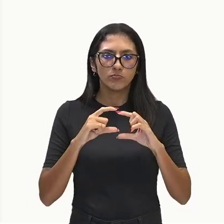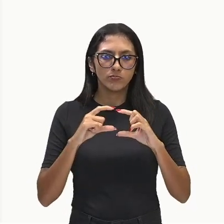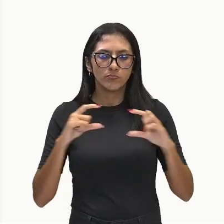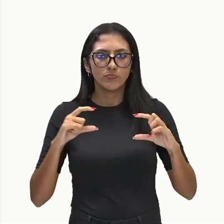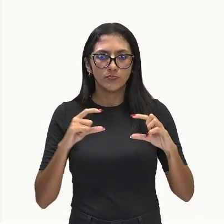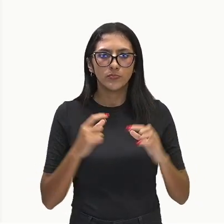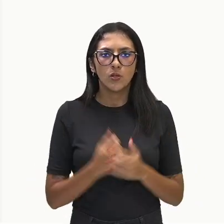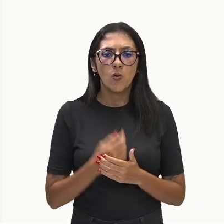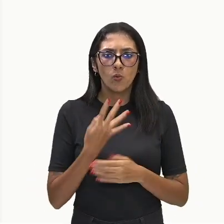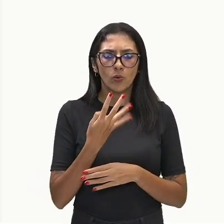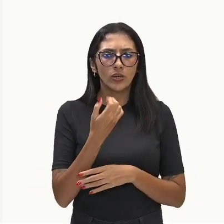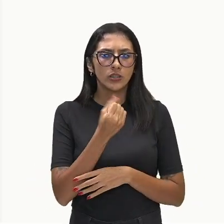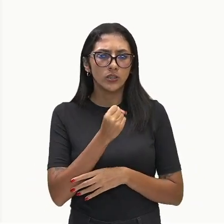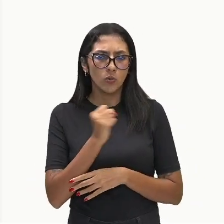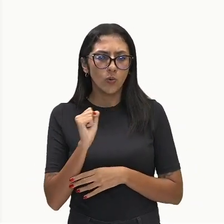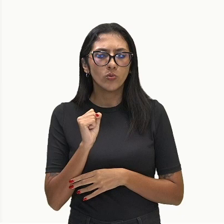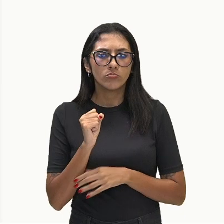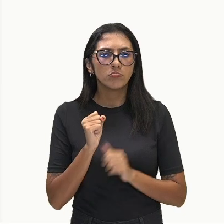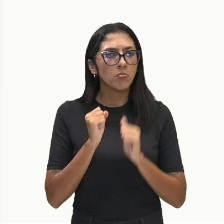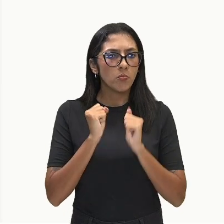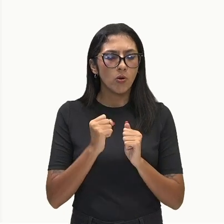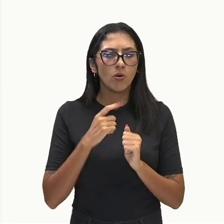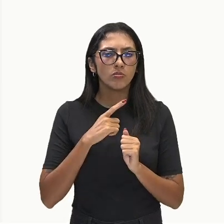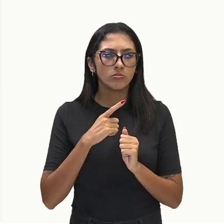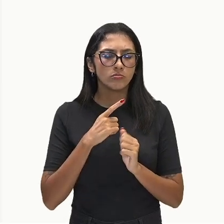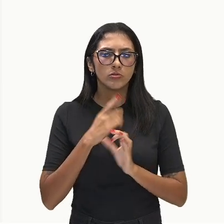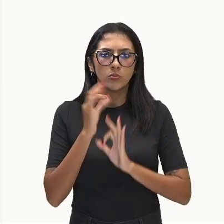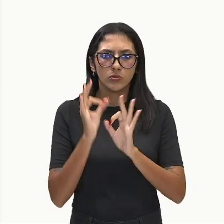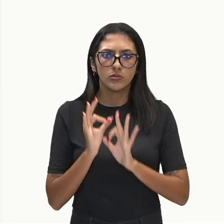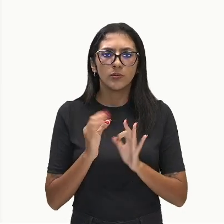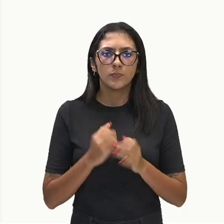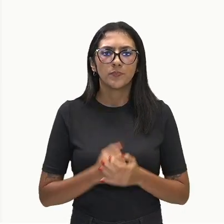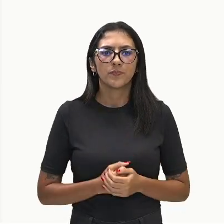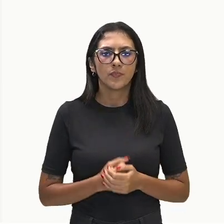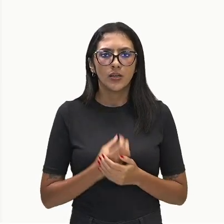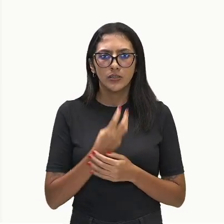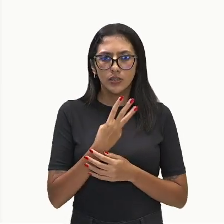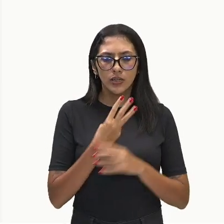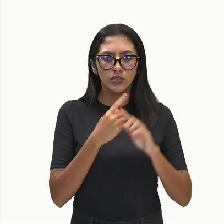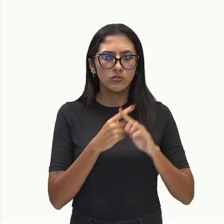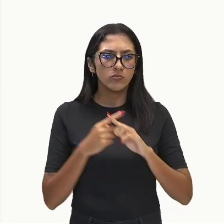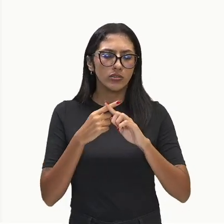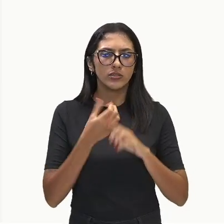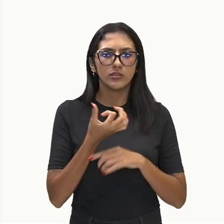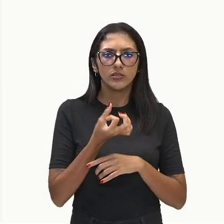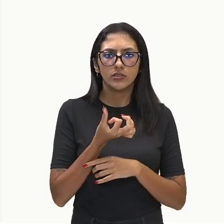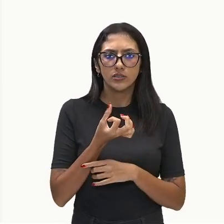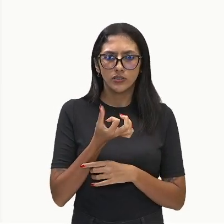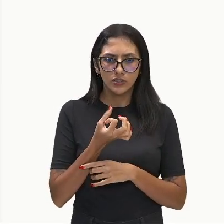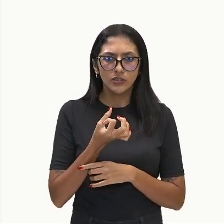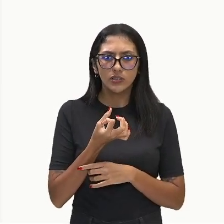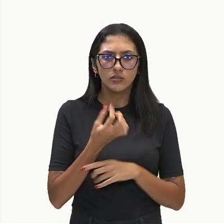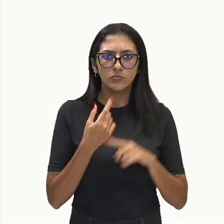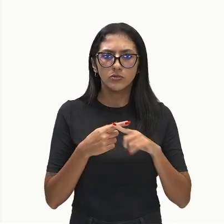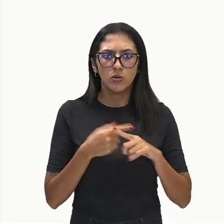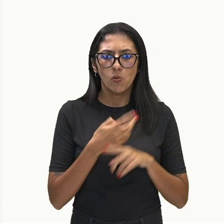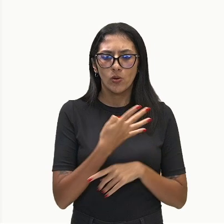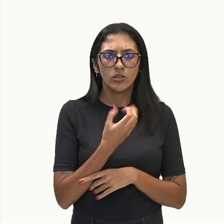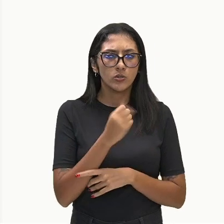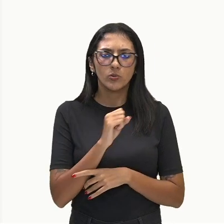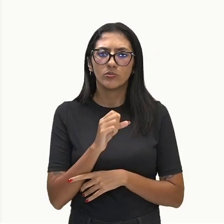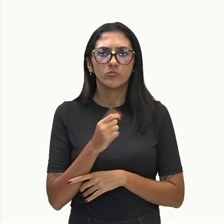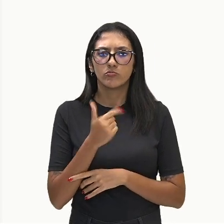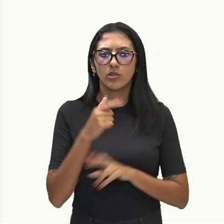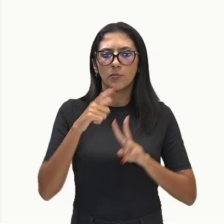48, a gente pode escrever ele como 3 vezes 16, já que o 48 não tem raiz exata.